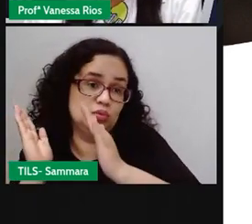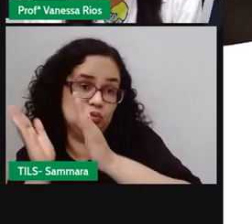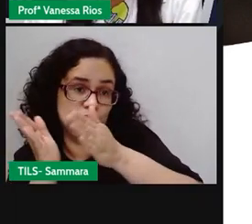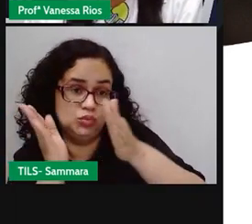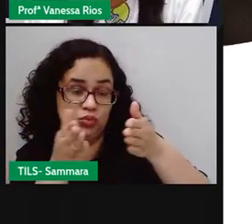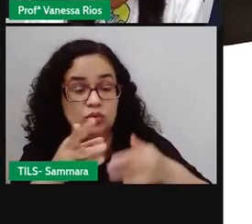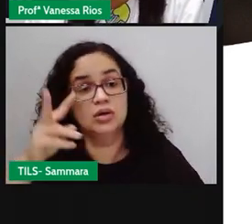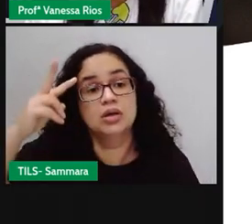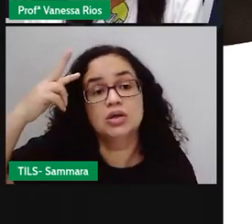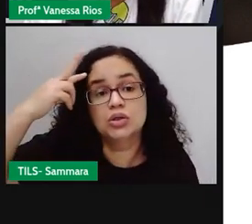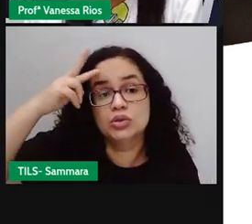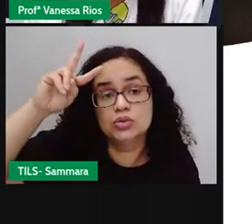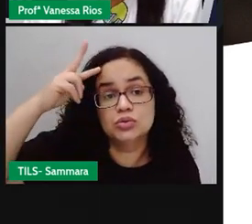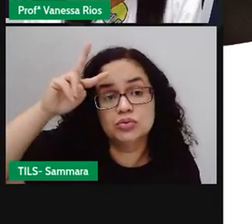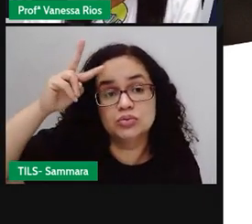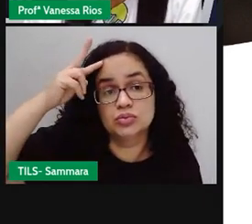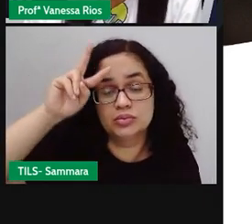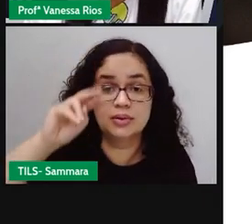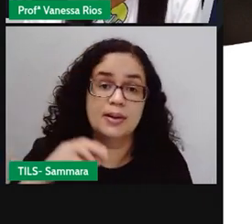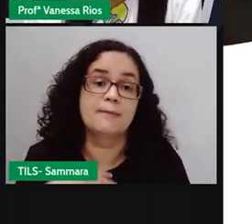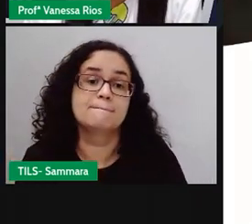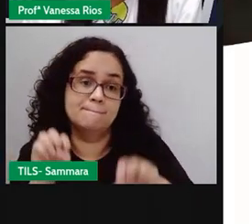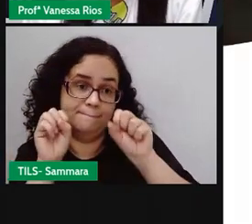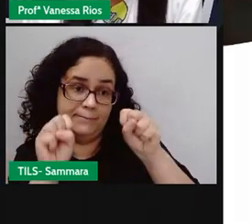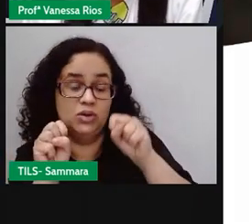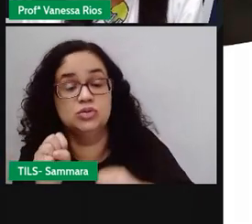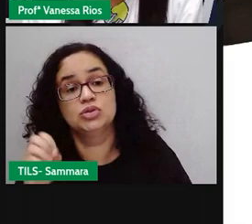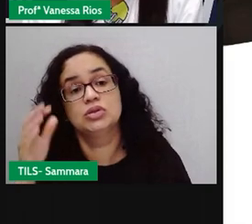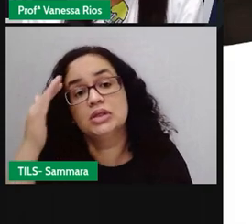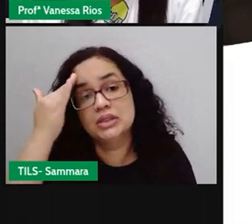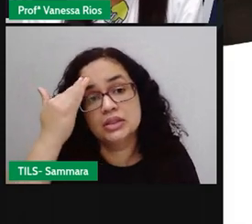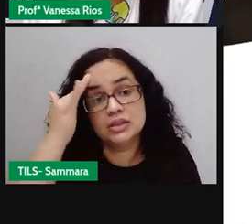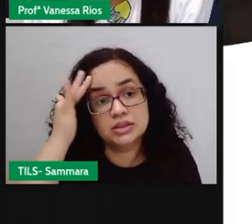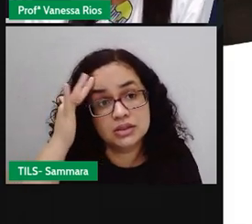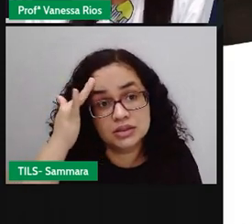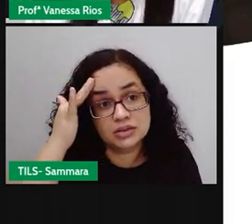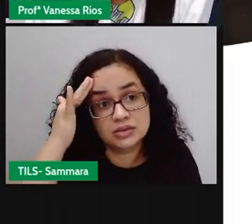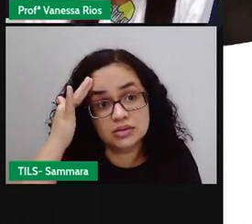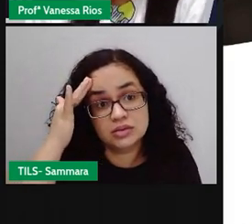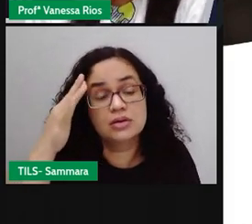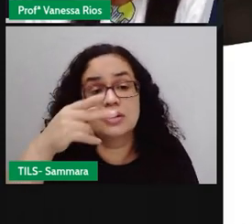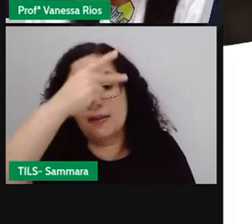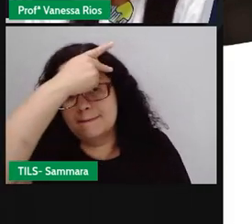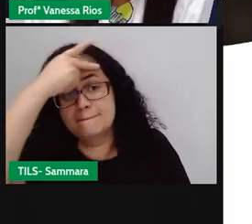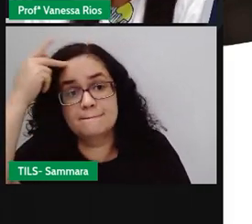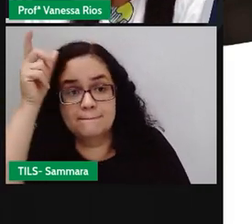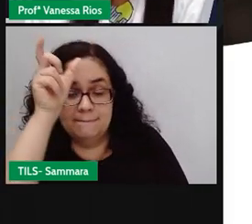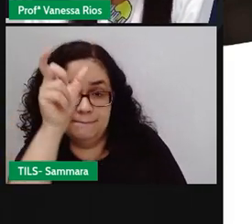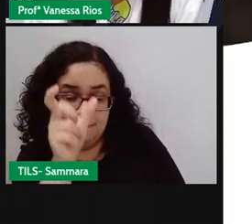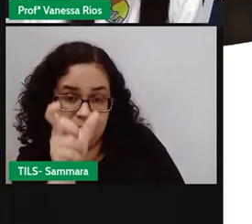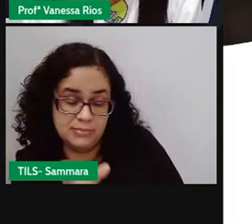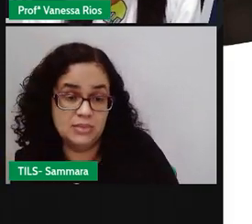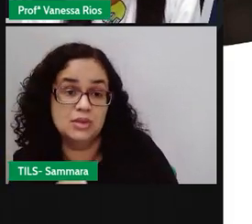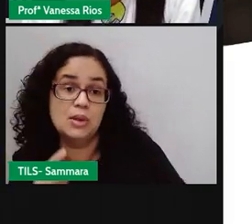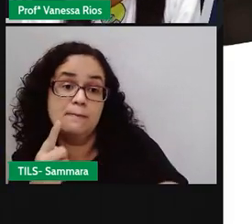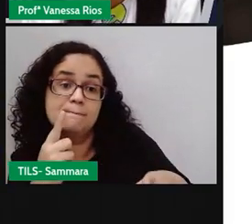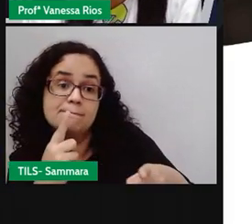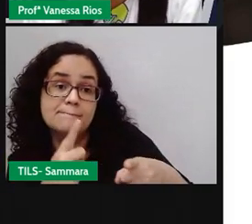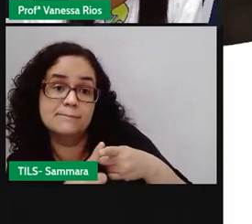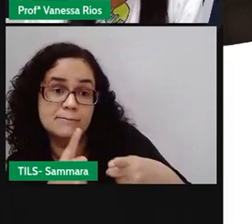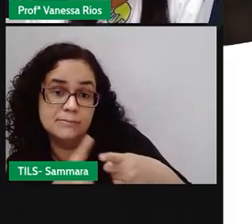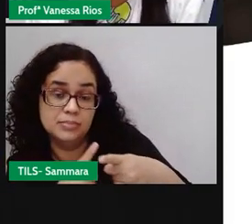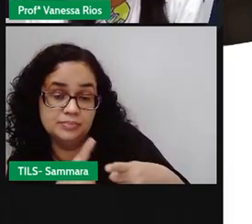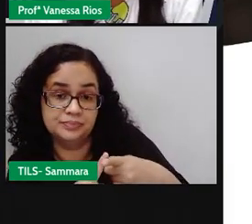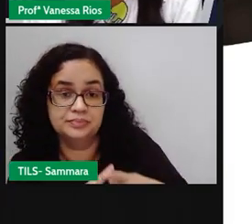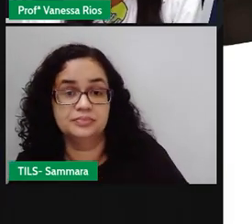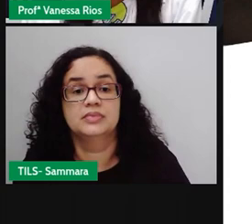trajetória, da sua história, a gente pode entender como sendo um patrimônio pessoal, porque é algo que pertence a você